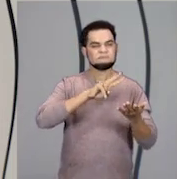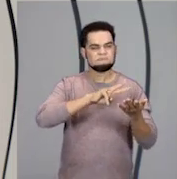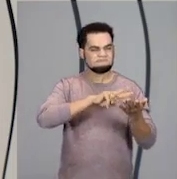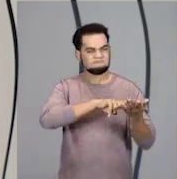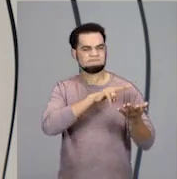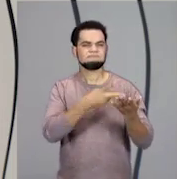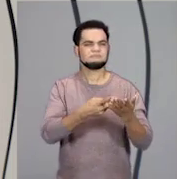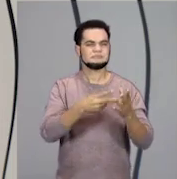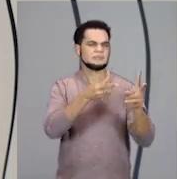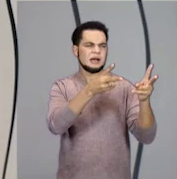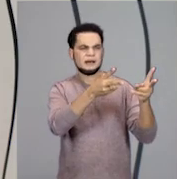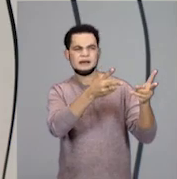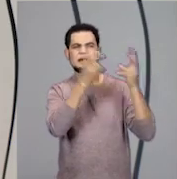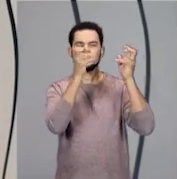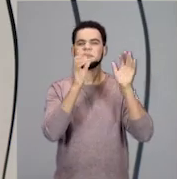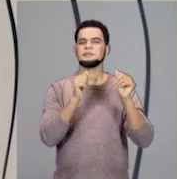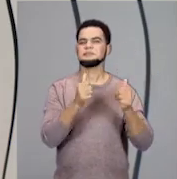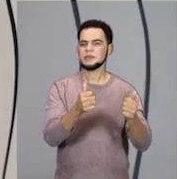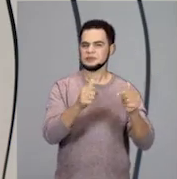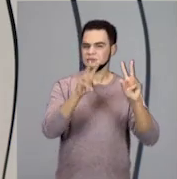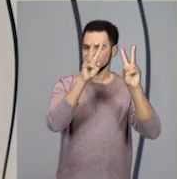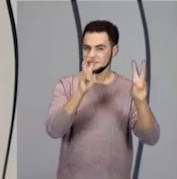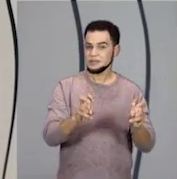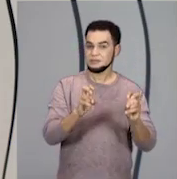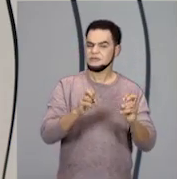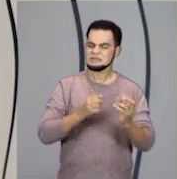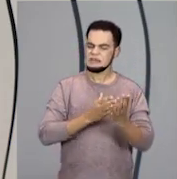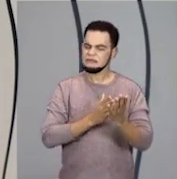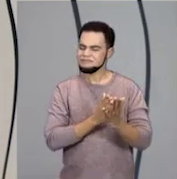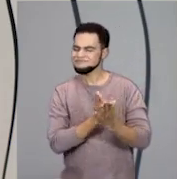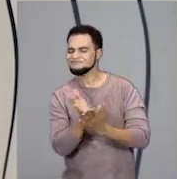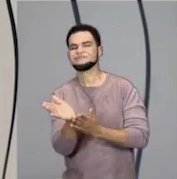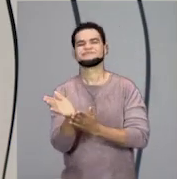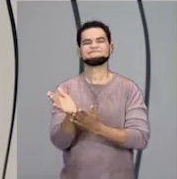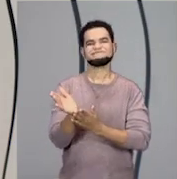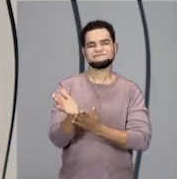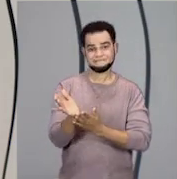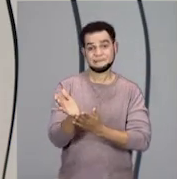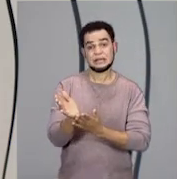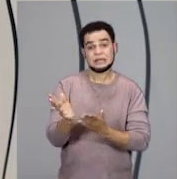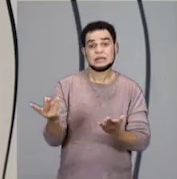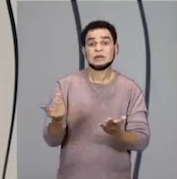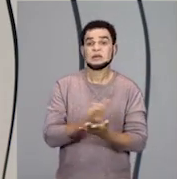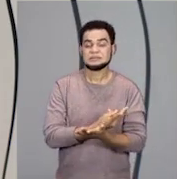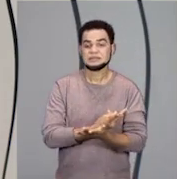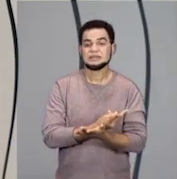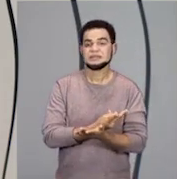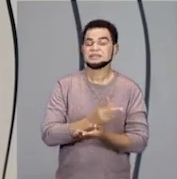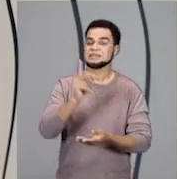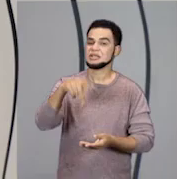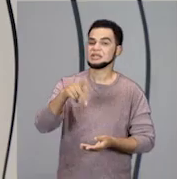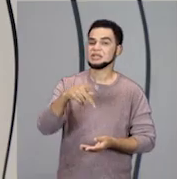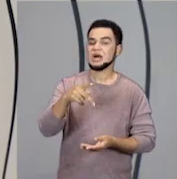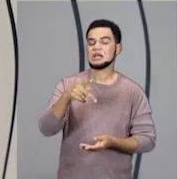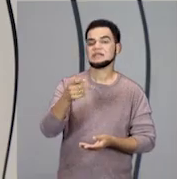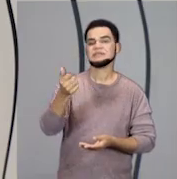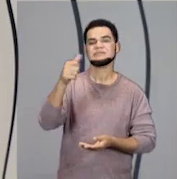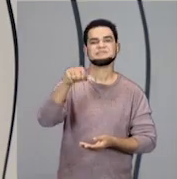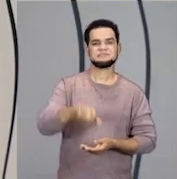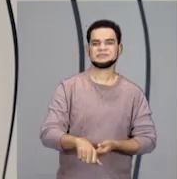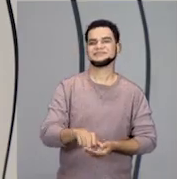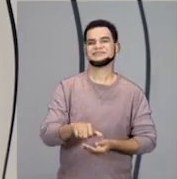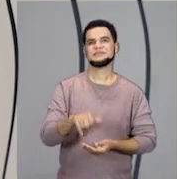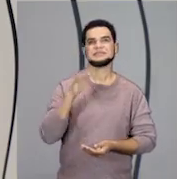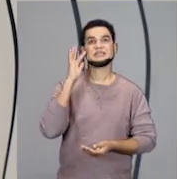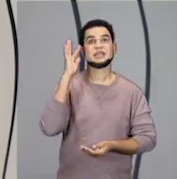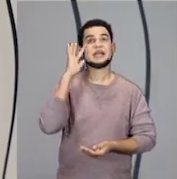te travando ou acaba te levando para um outro caminho, o que faz com que você tire uma nota inferior àquilo